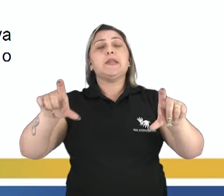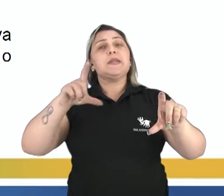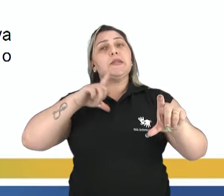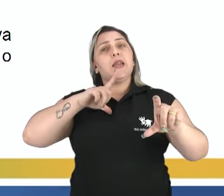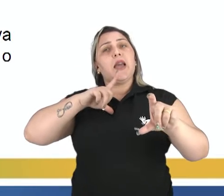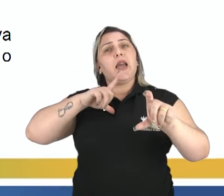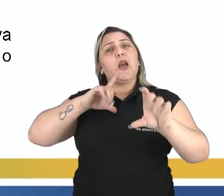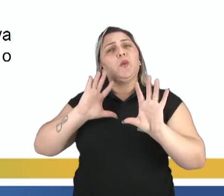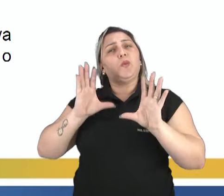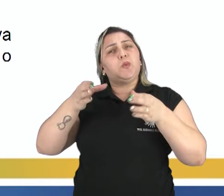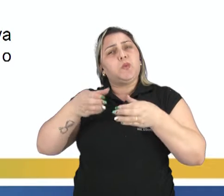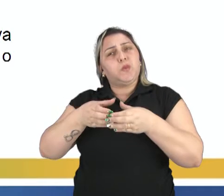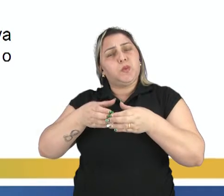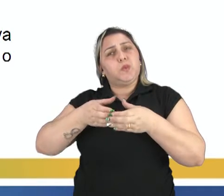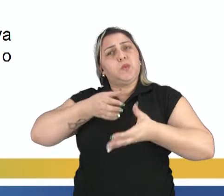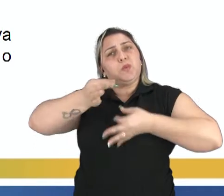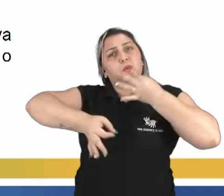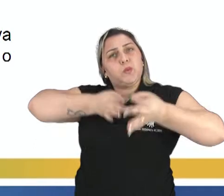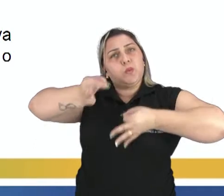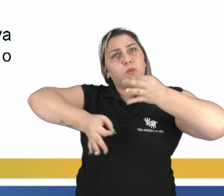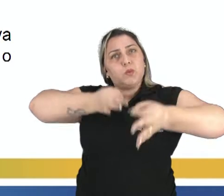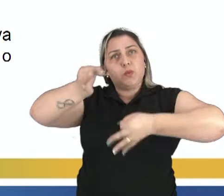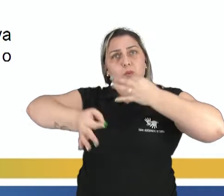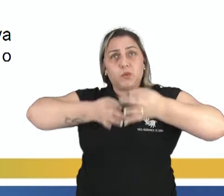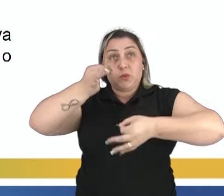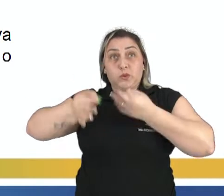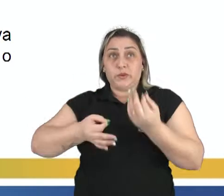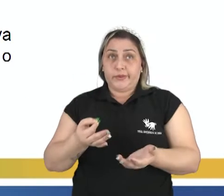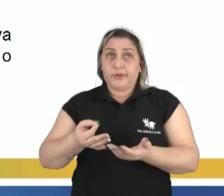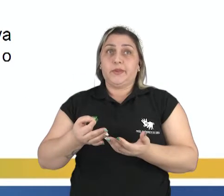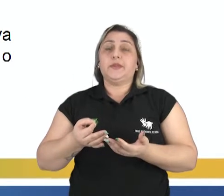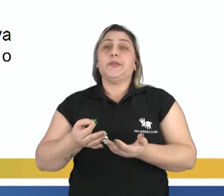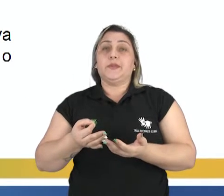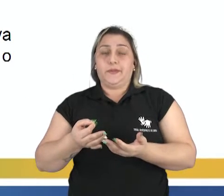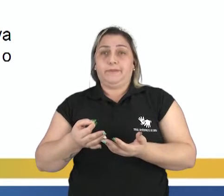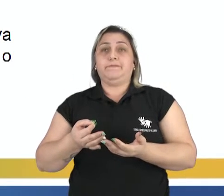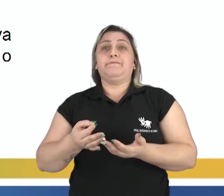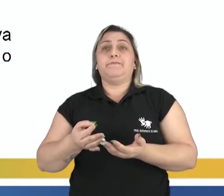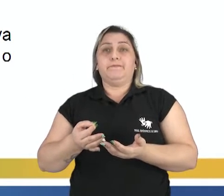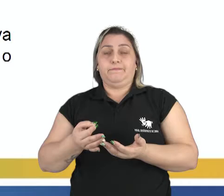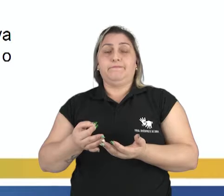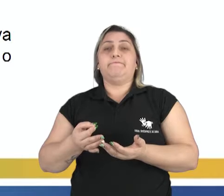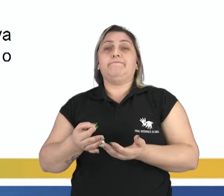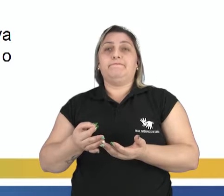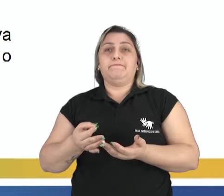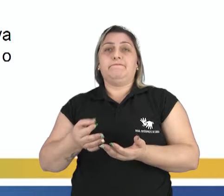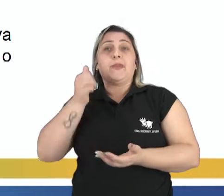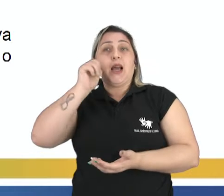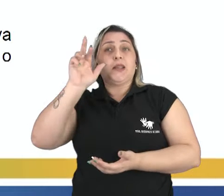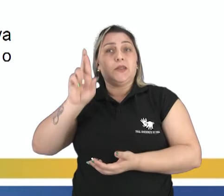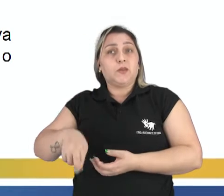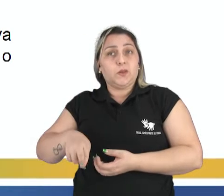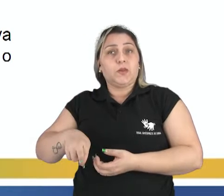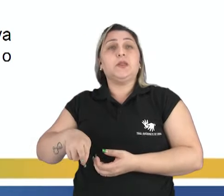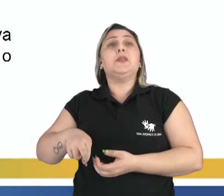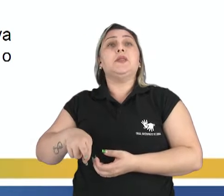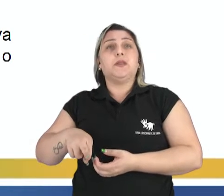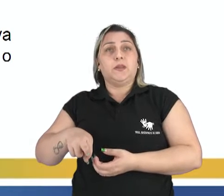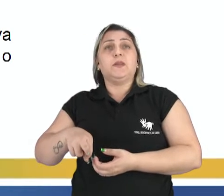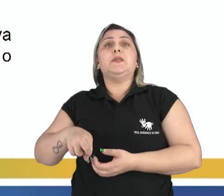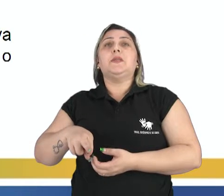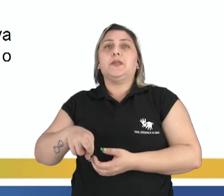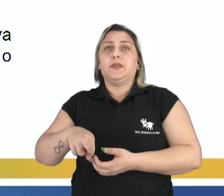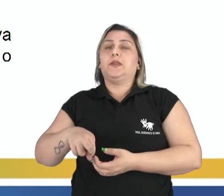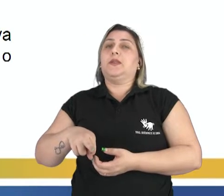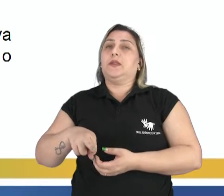de argumentos, que aí ele vai pôr os argumentos dele para defender a história, nessa parte aqui, tá? Razões que sustentam a